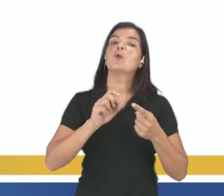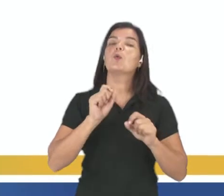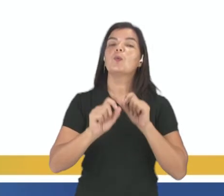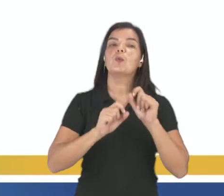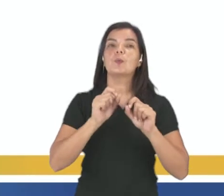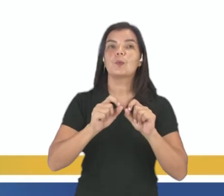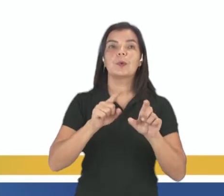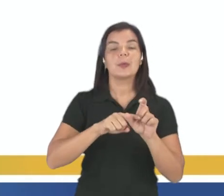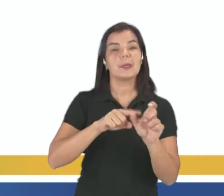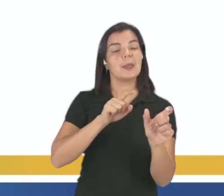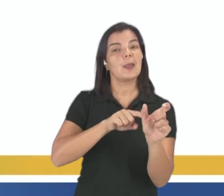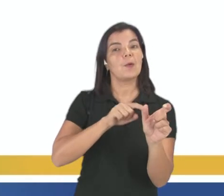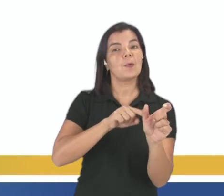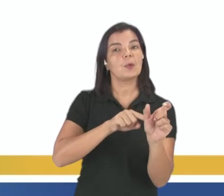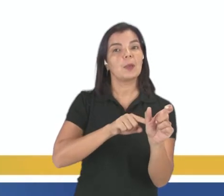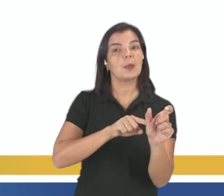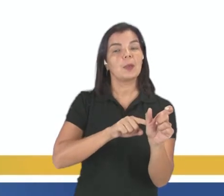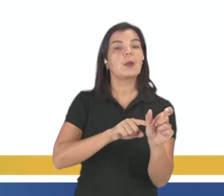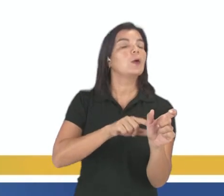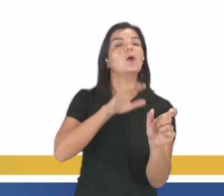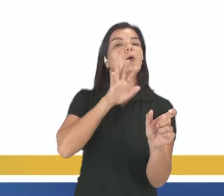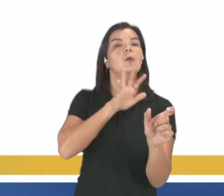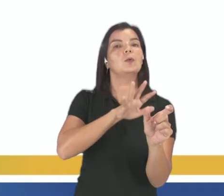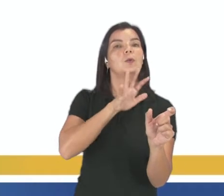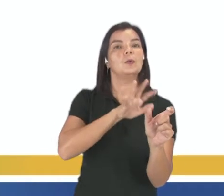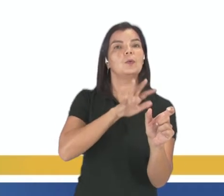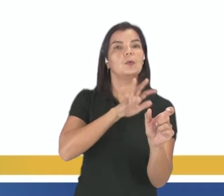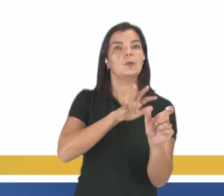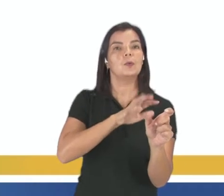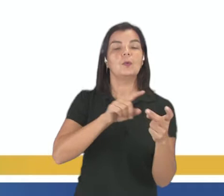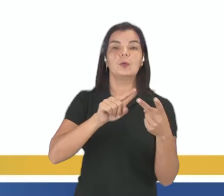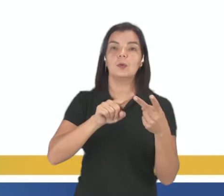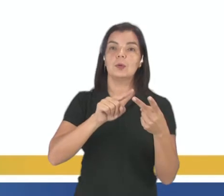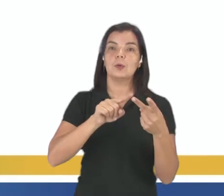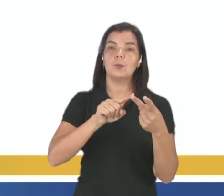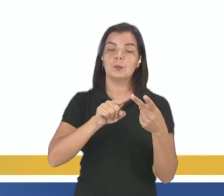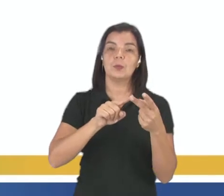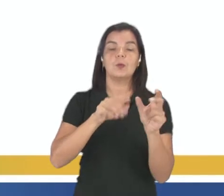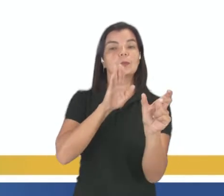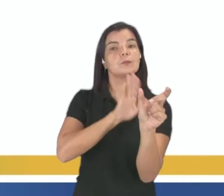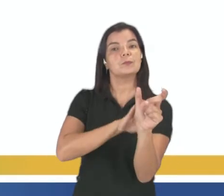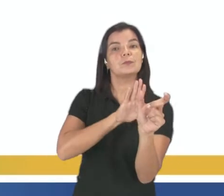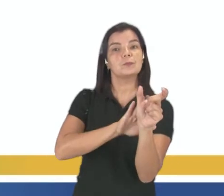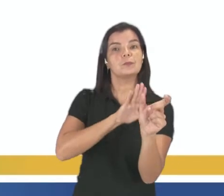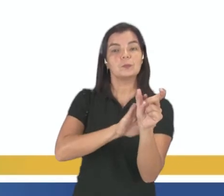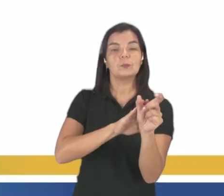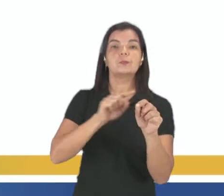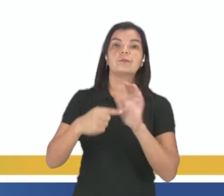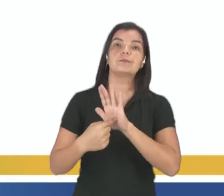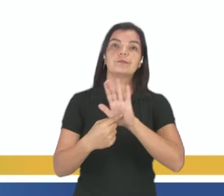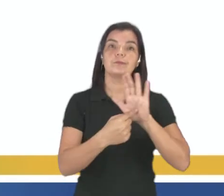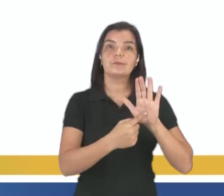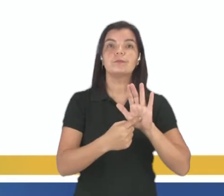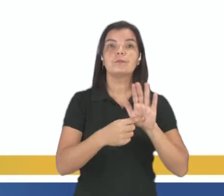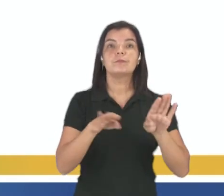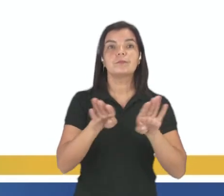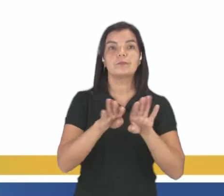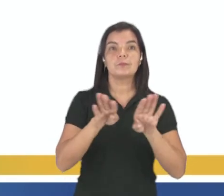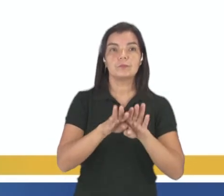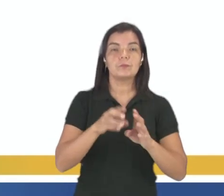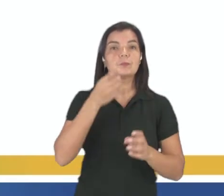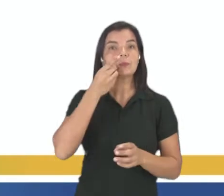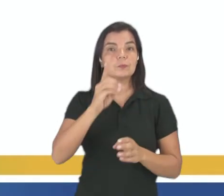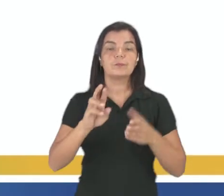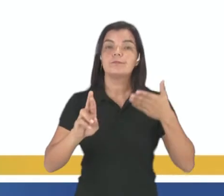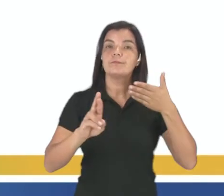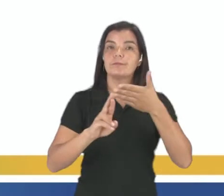el texto informativo utiliza lenguaje denotativo. Además de presentar datos y